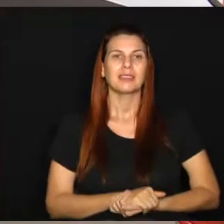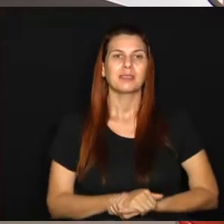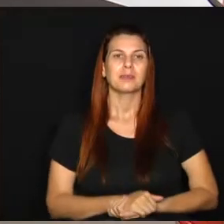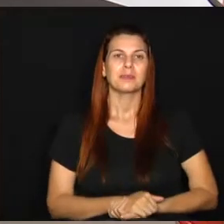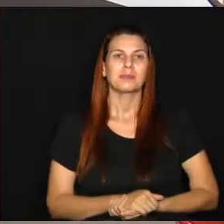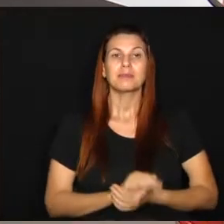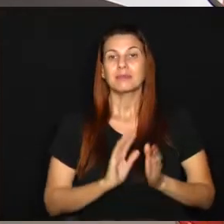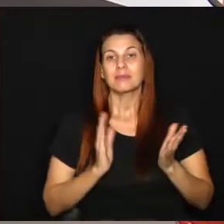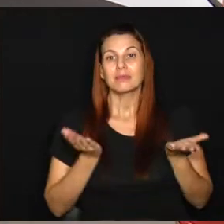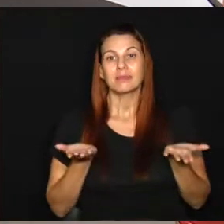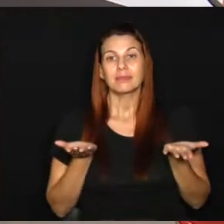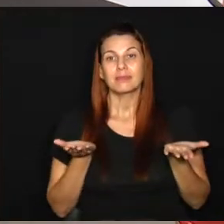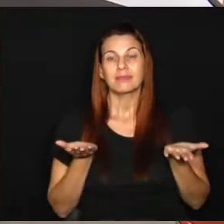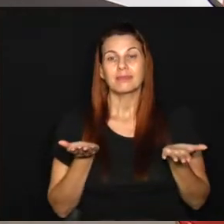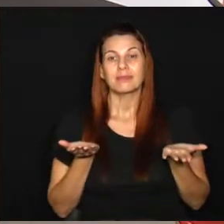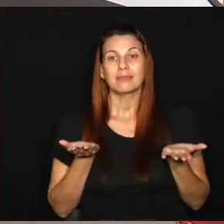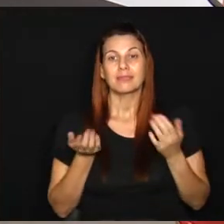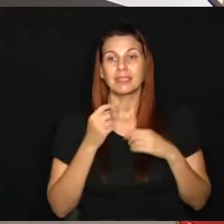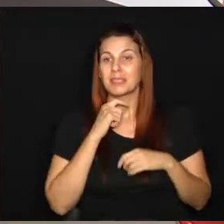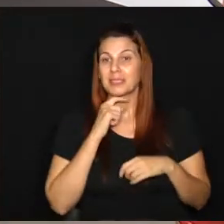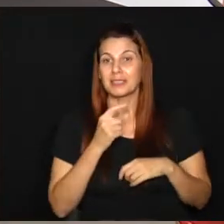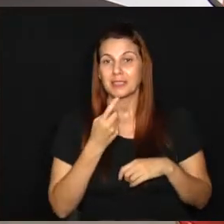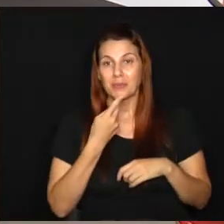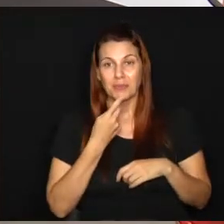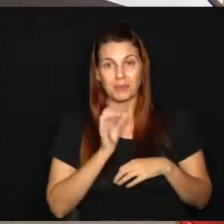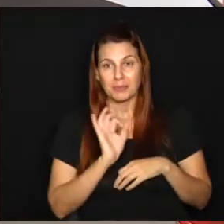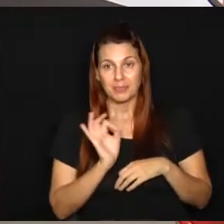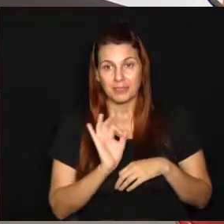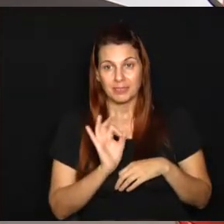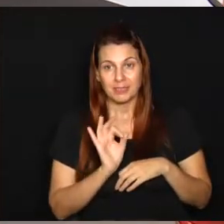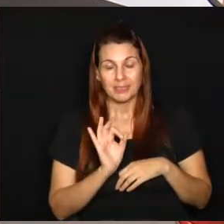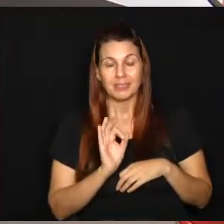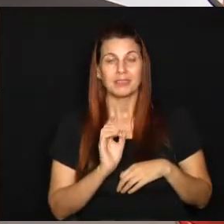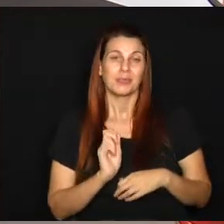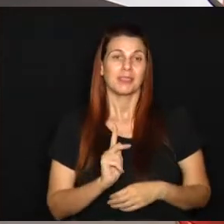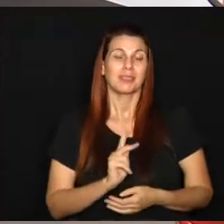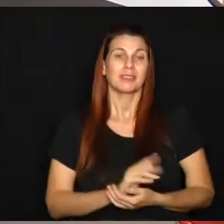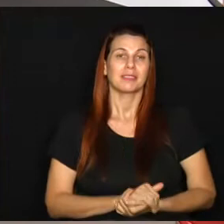Bom, se ninguém quer fazer uso da palavra...